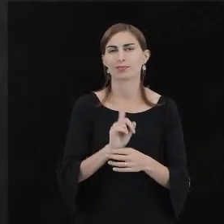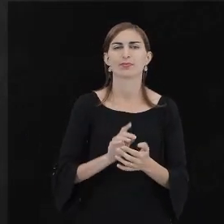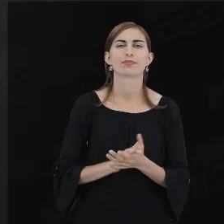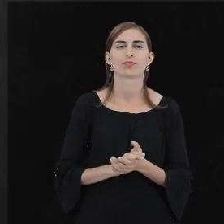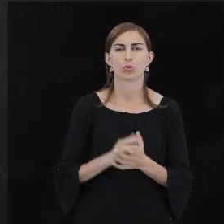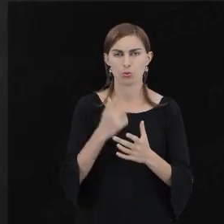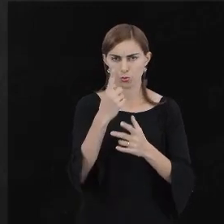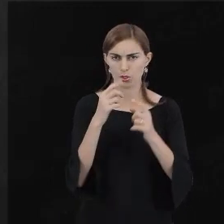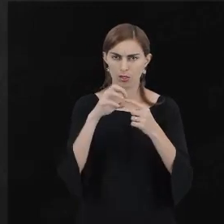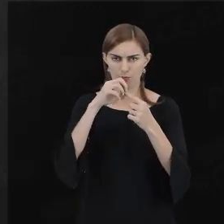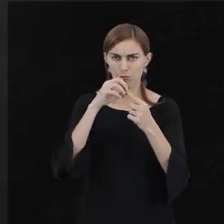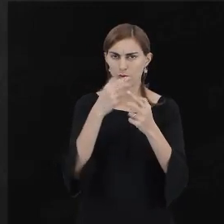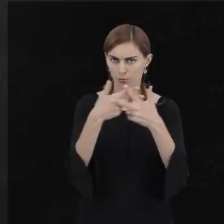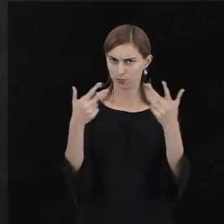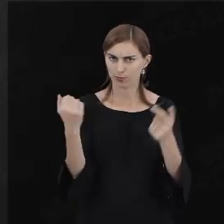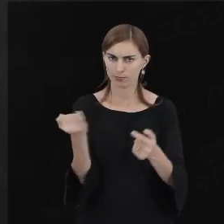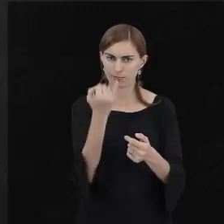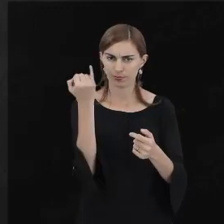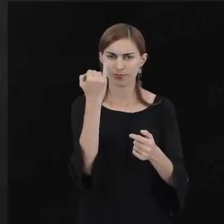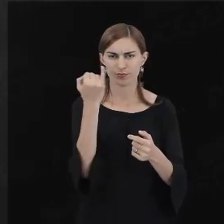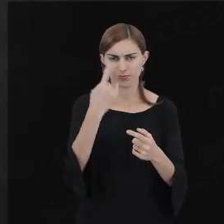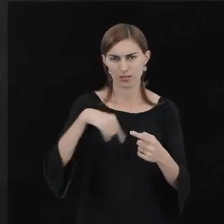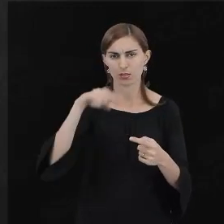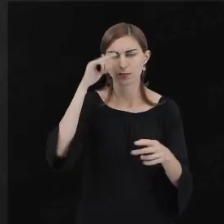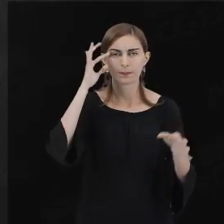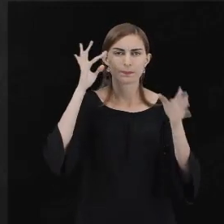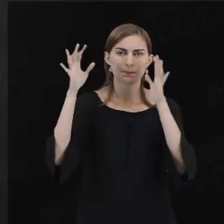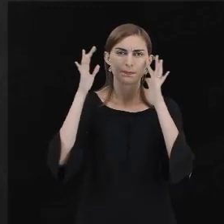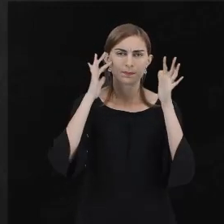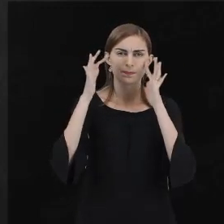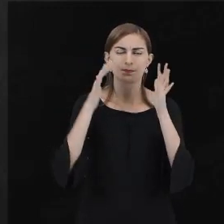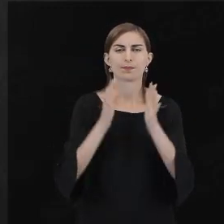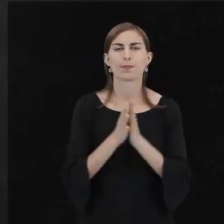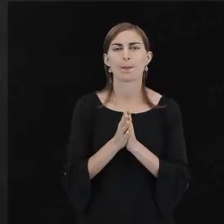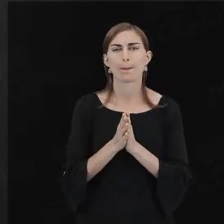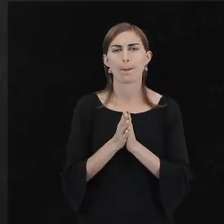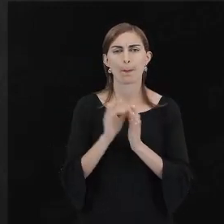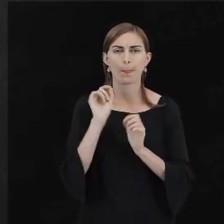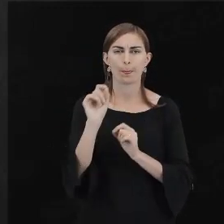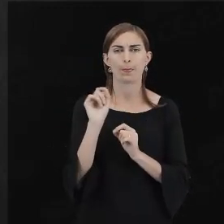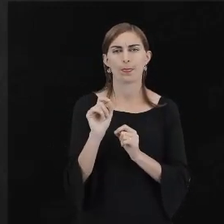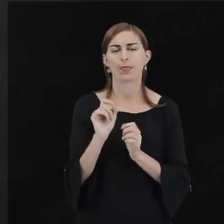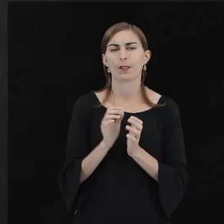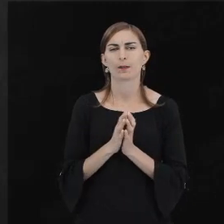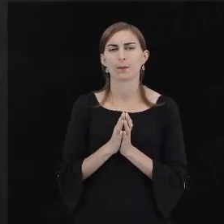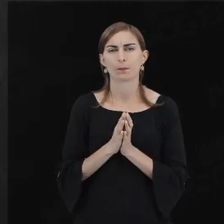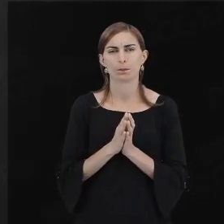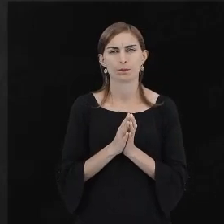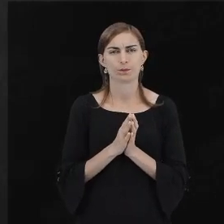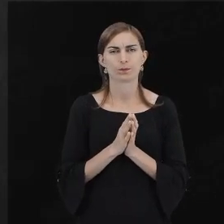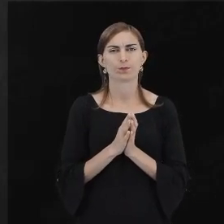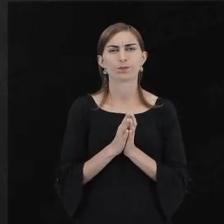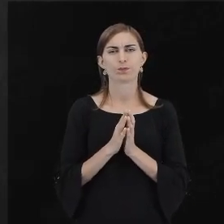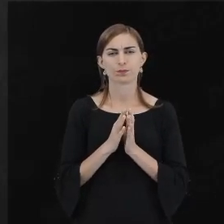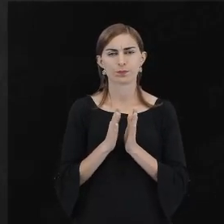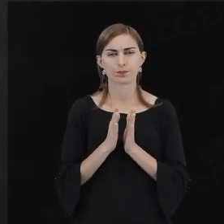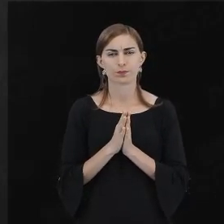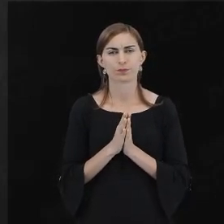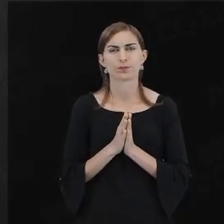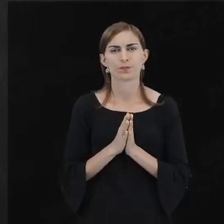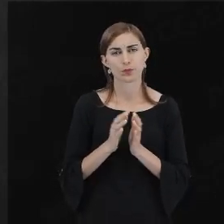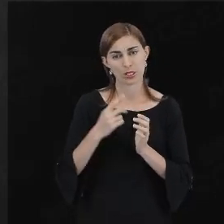pensa nessa não aprendizagem a partir de uma perspectiva histórico-social, histórico-crítica, essa dimensão pedagógica ela